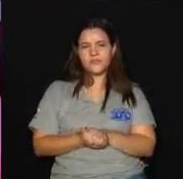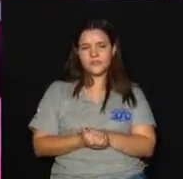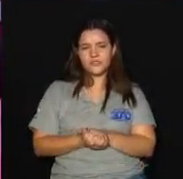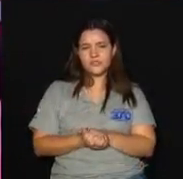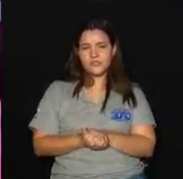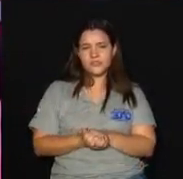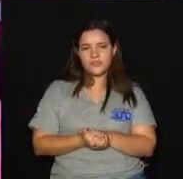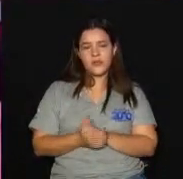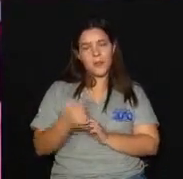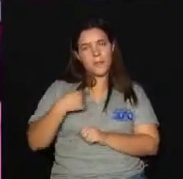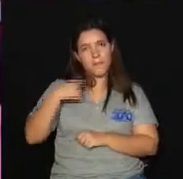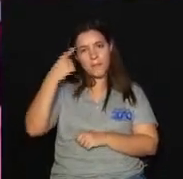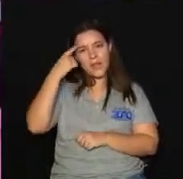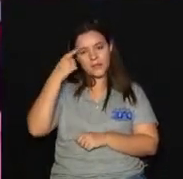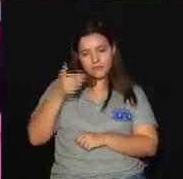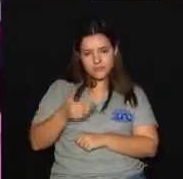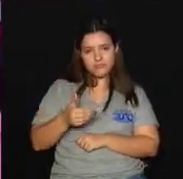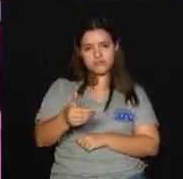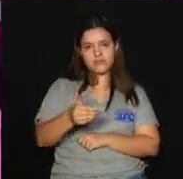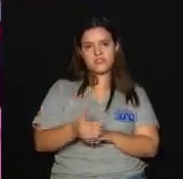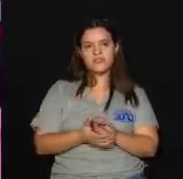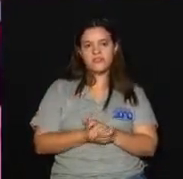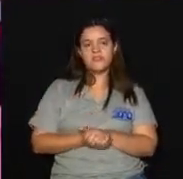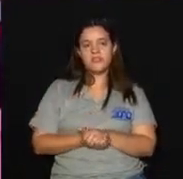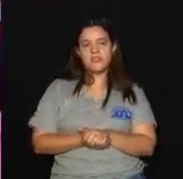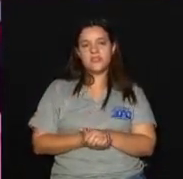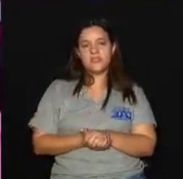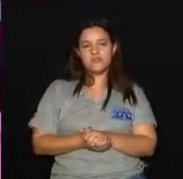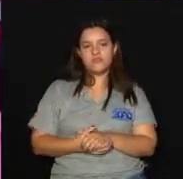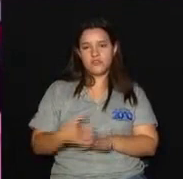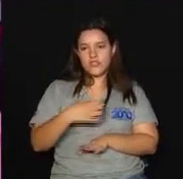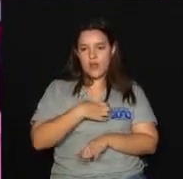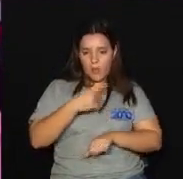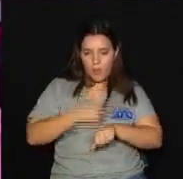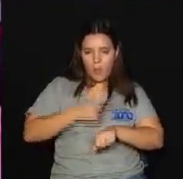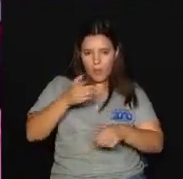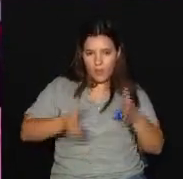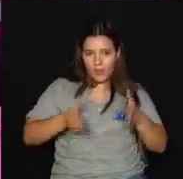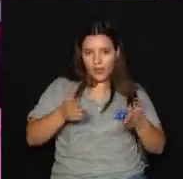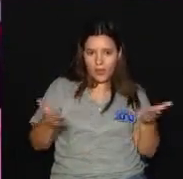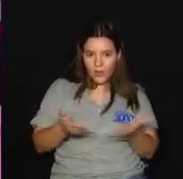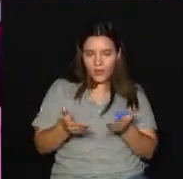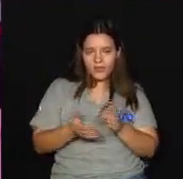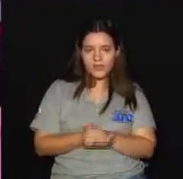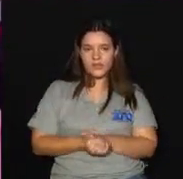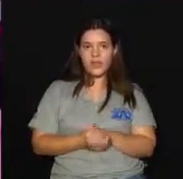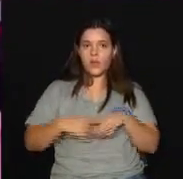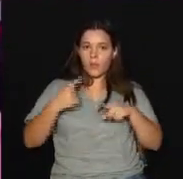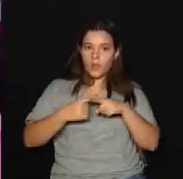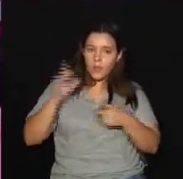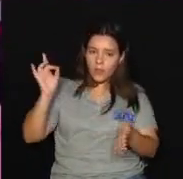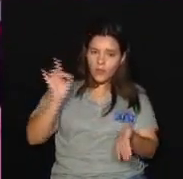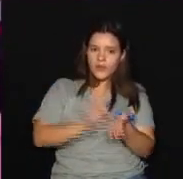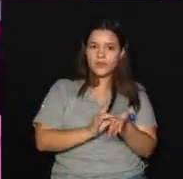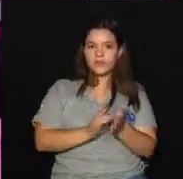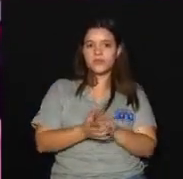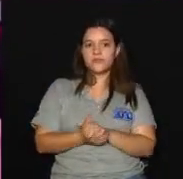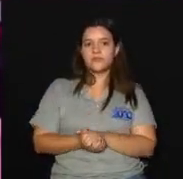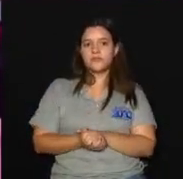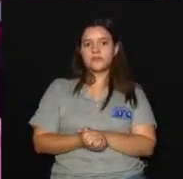A forma que eu encaro esse cenário, esse atual momento é esse. E por quê? Porque realmente você não